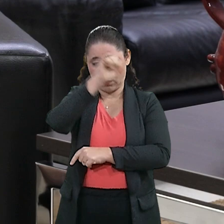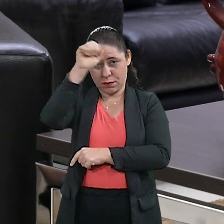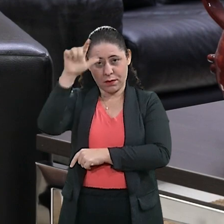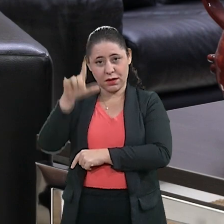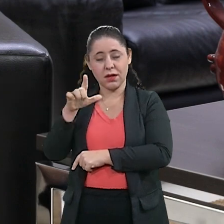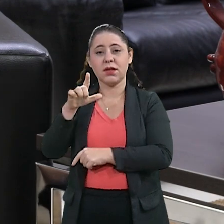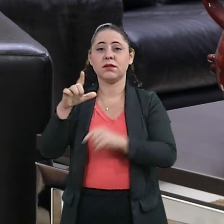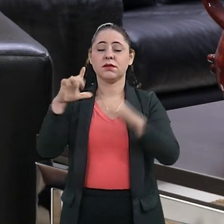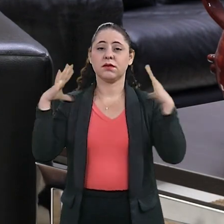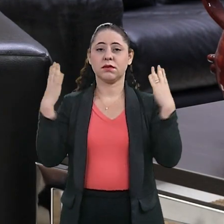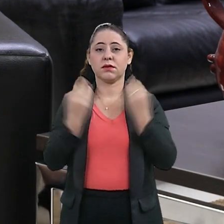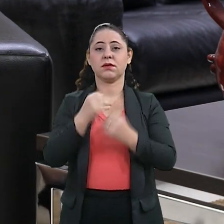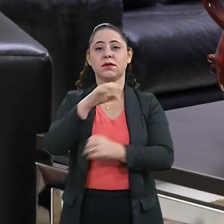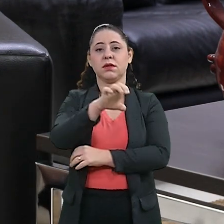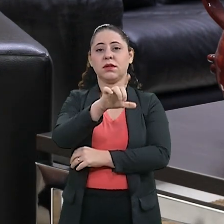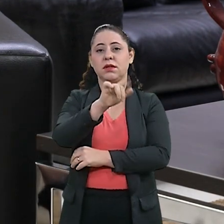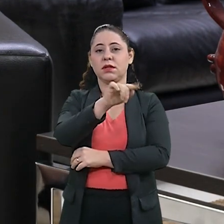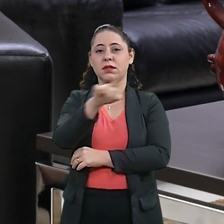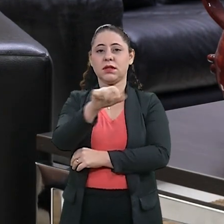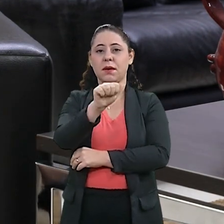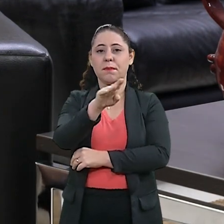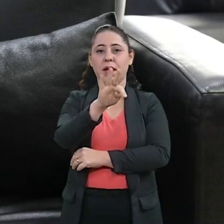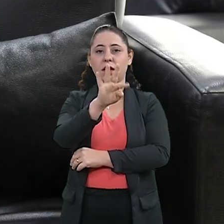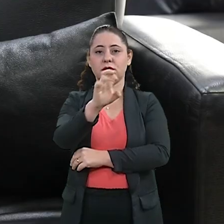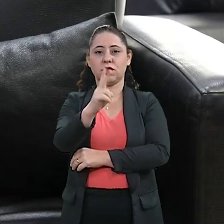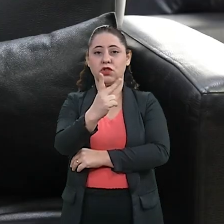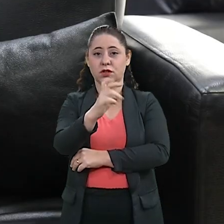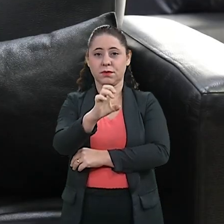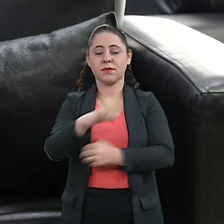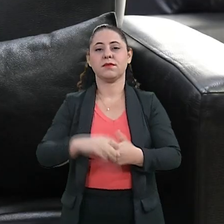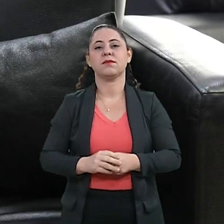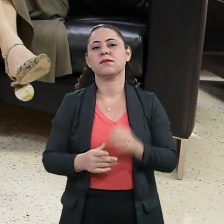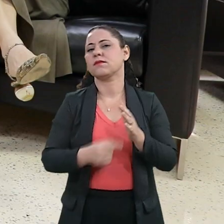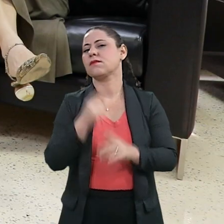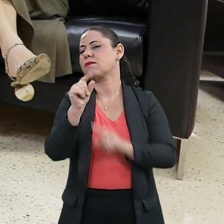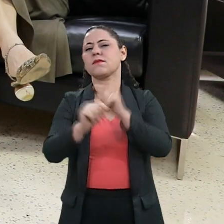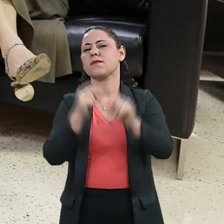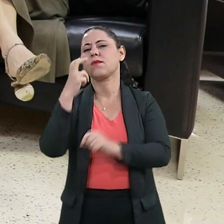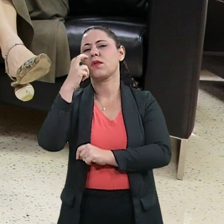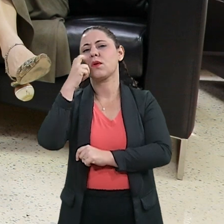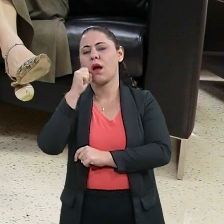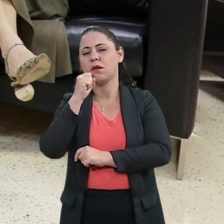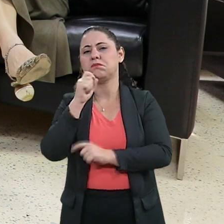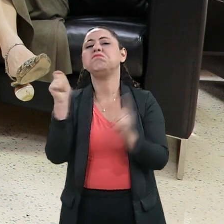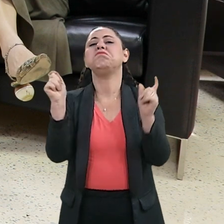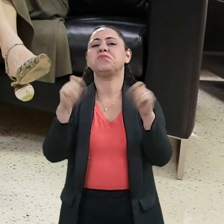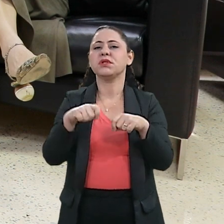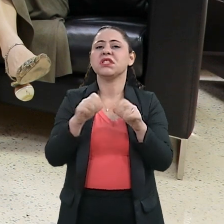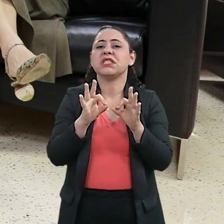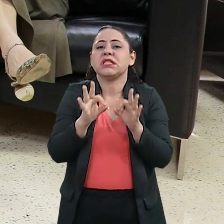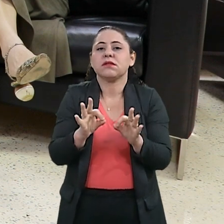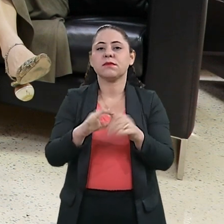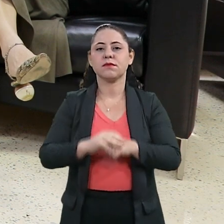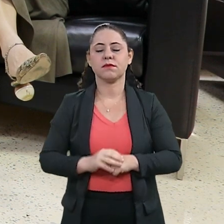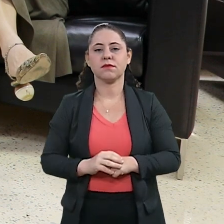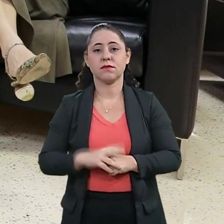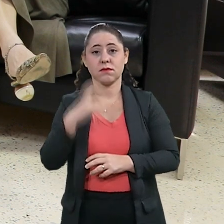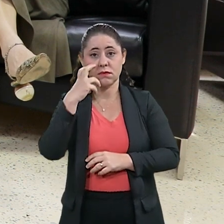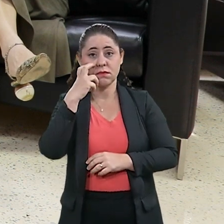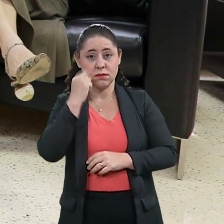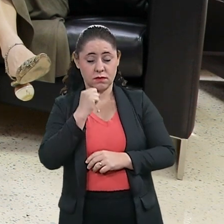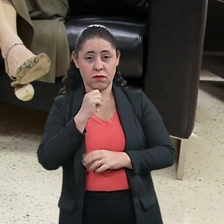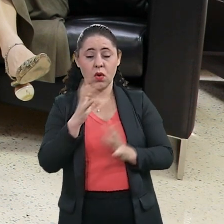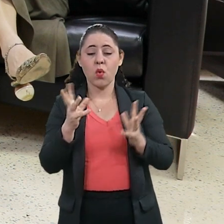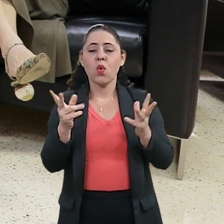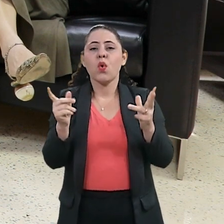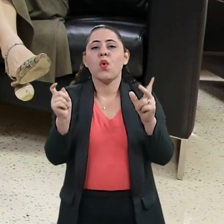Mato Grosso do Sul, desembargadora Elizabeth Anache. Primeiro, o que é uma adoção bem-sucedida? Uma